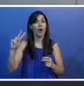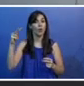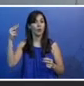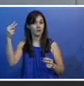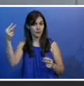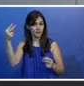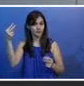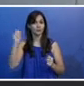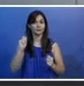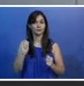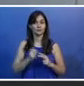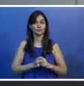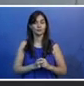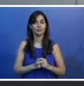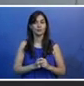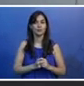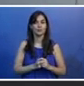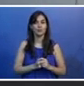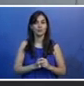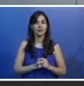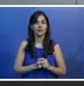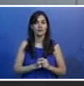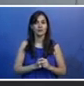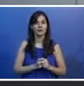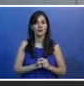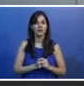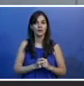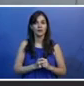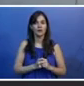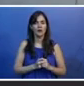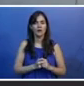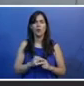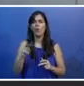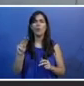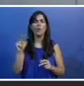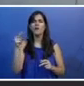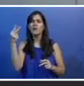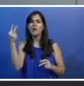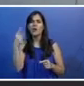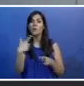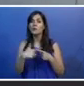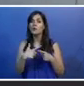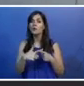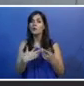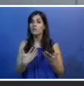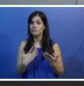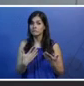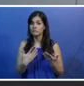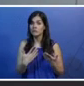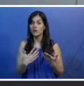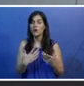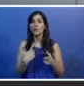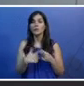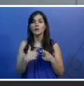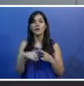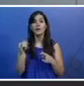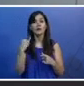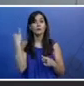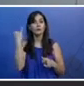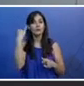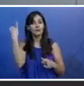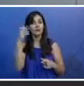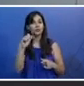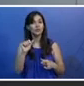5ab ao quadrado. Coloquei esse ao quadrado aqui, ó. Ele vai ser muito importante daqui a pouco.